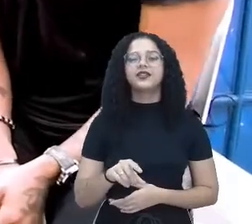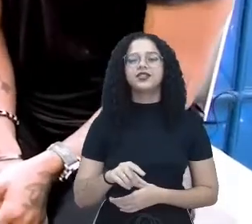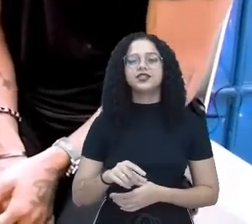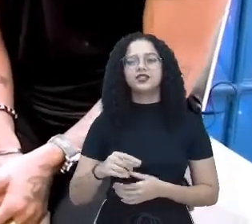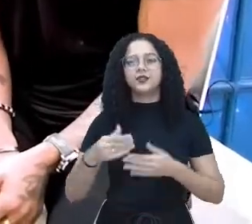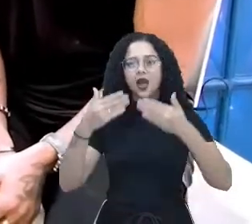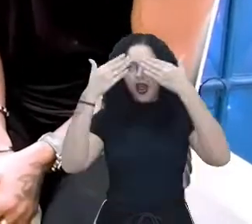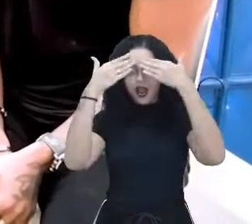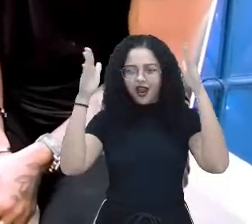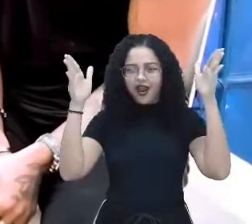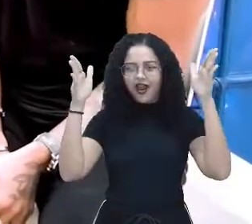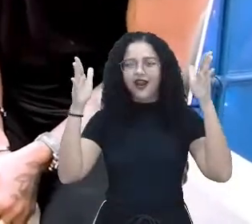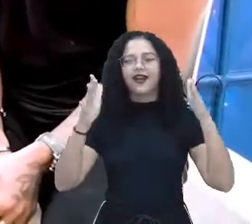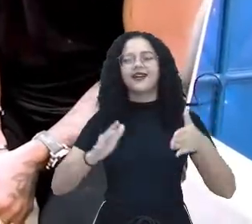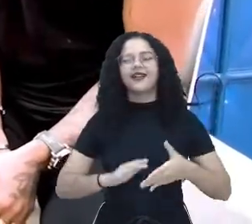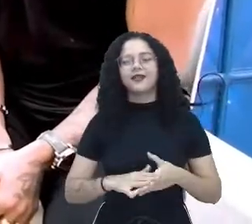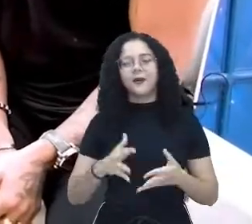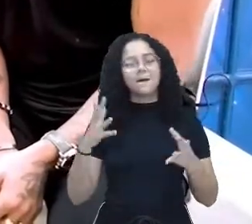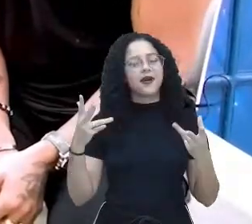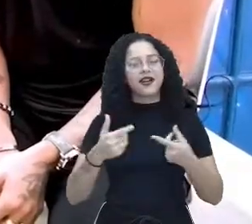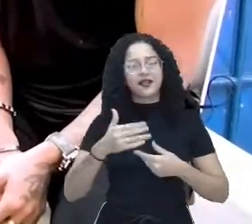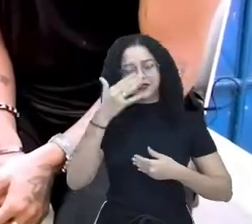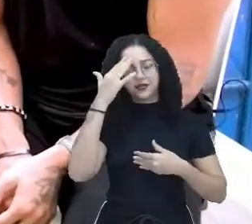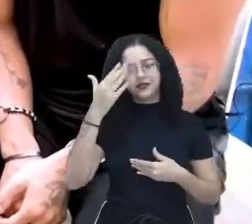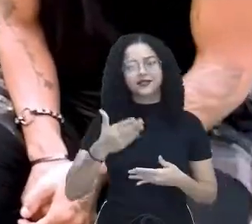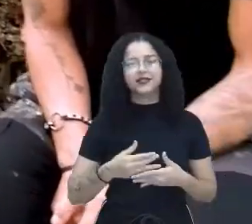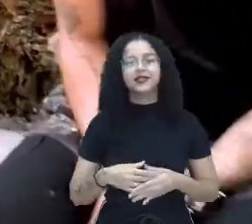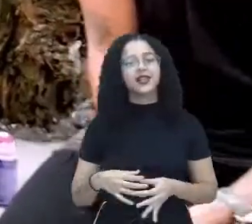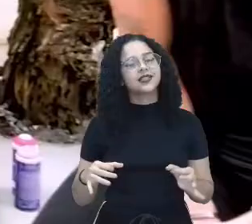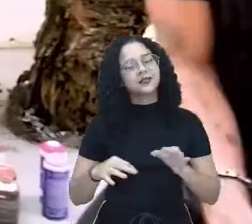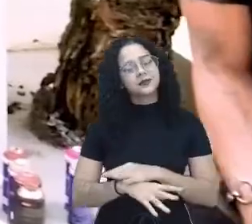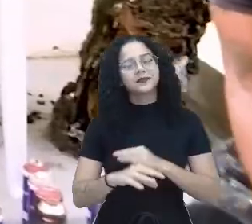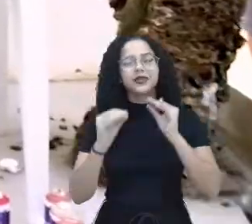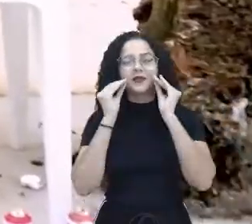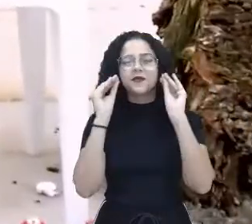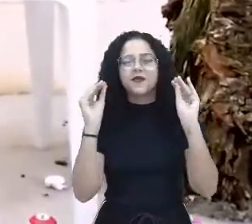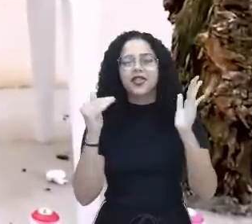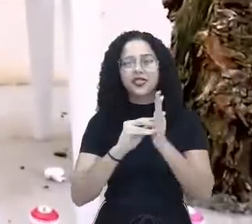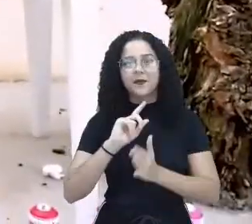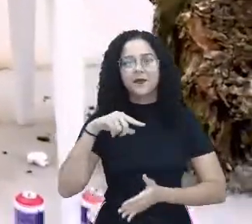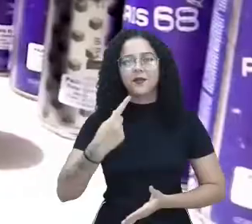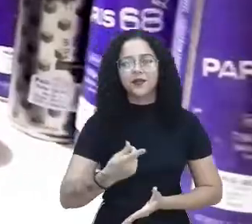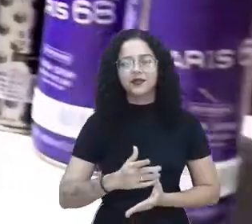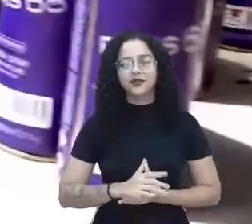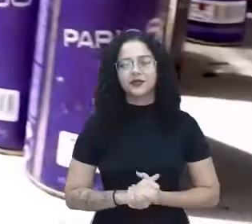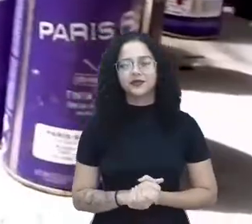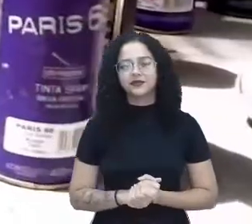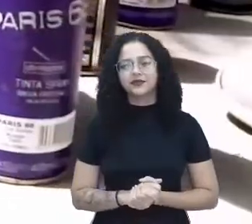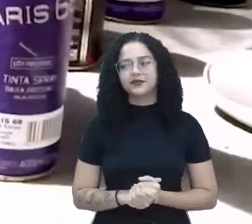cabeça da galera. Maravilha, obrigada. E é isso, gente. Um beijo e até a próxima.